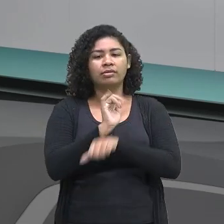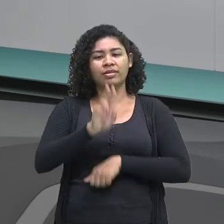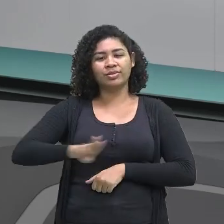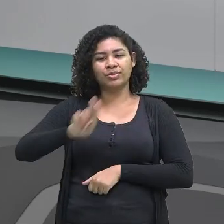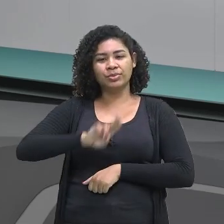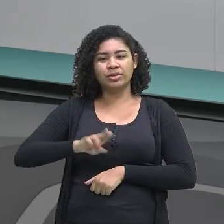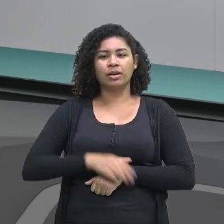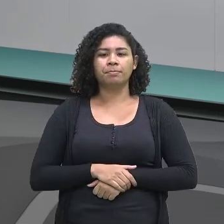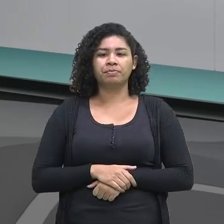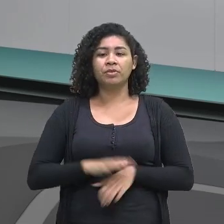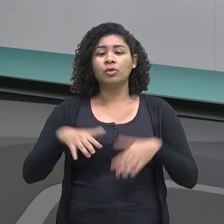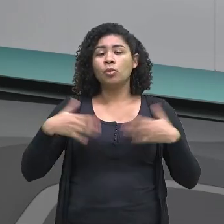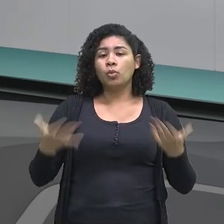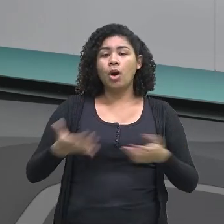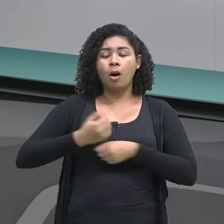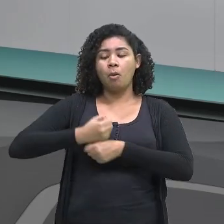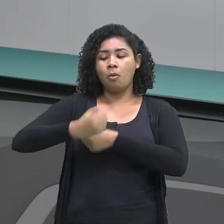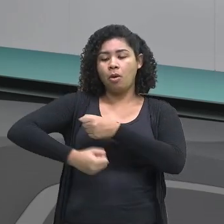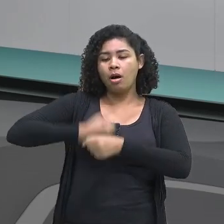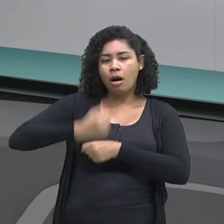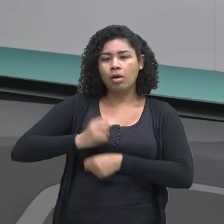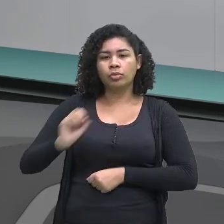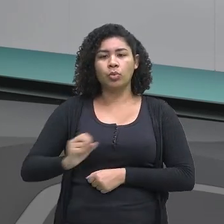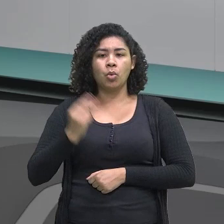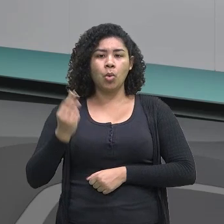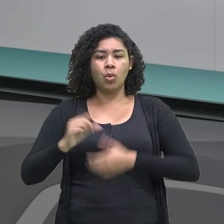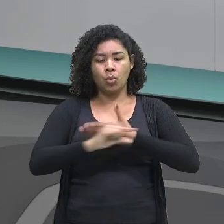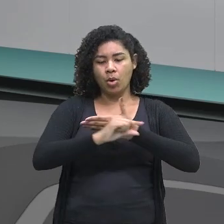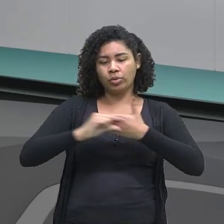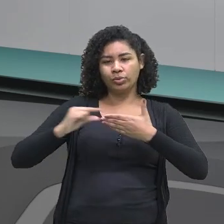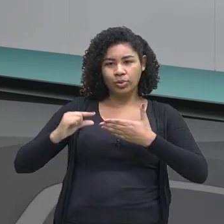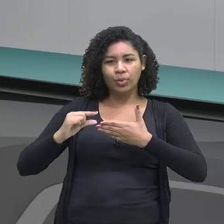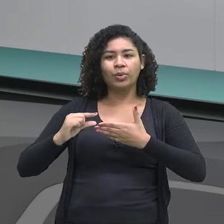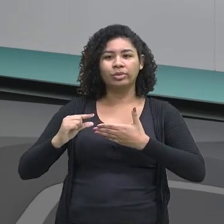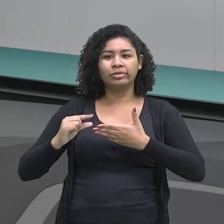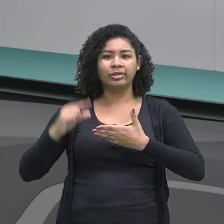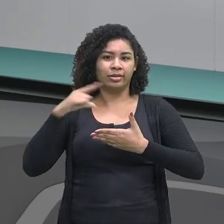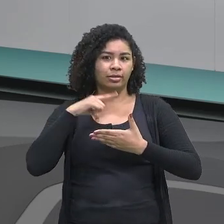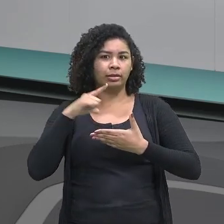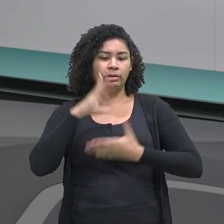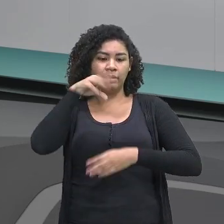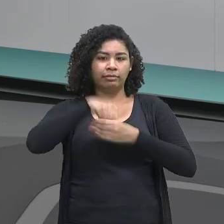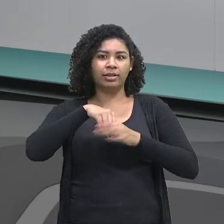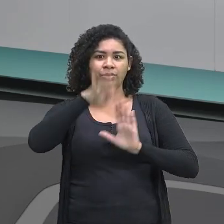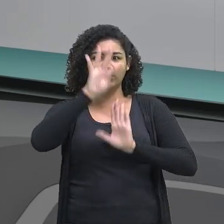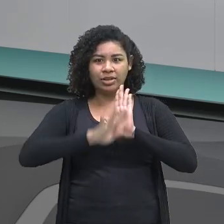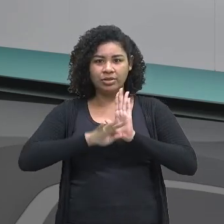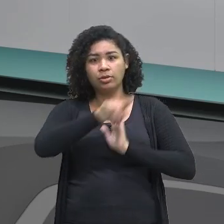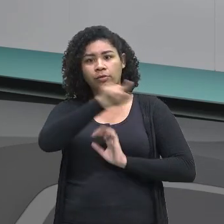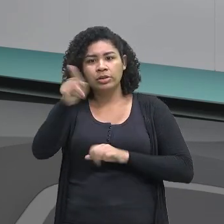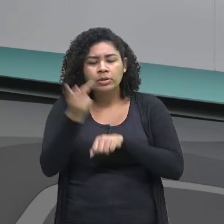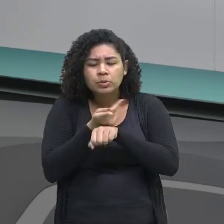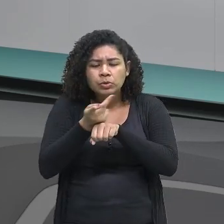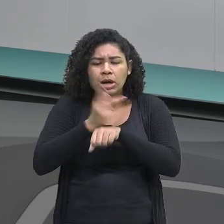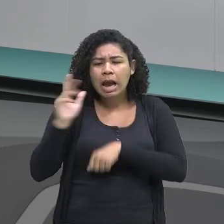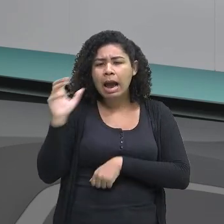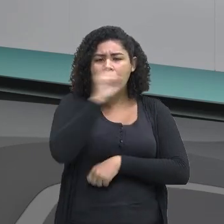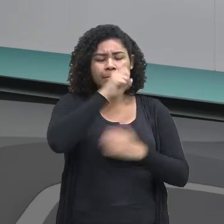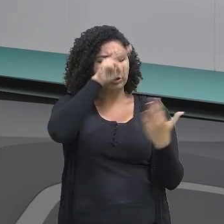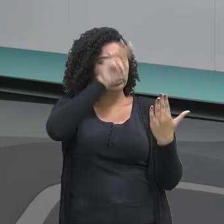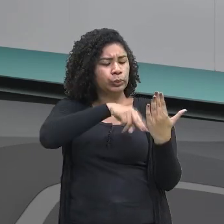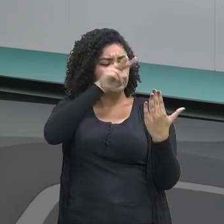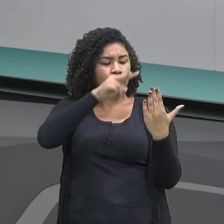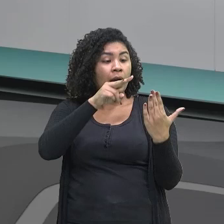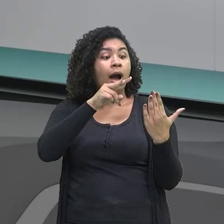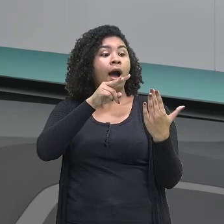Qual ano o autor que o texto está abordando faleceu? Vocês vão dar uma olhada rapidinho no texto e vão procurar